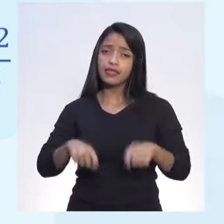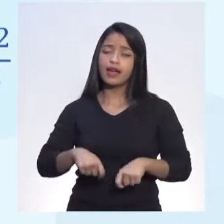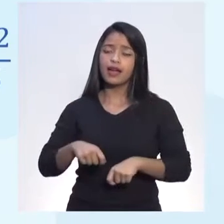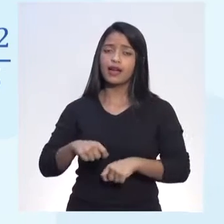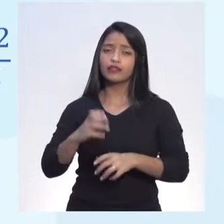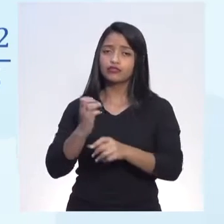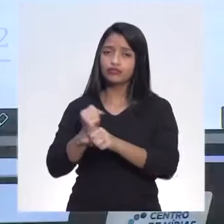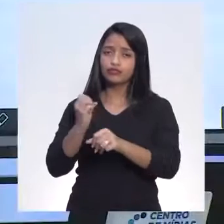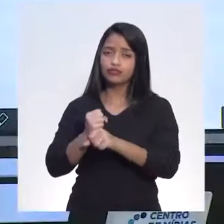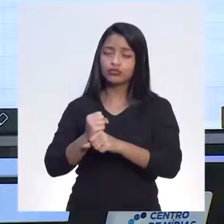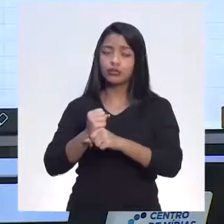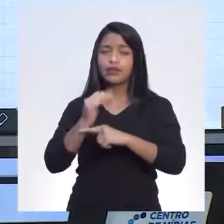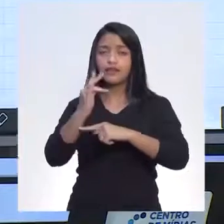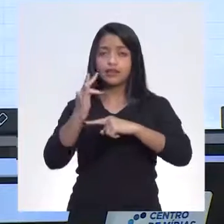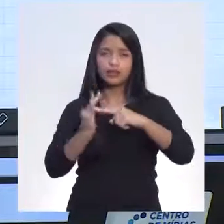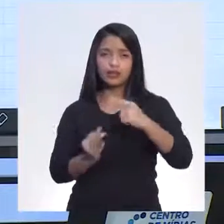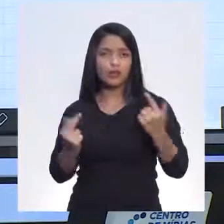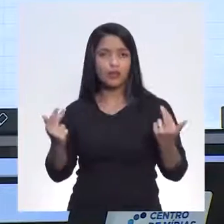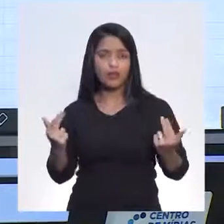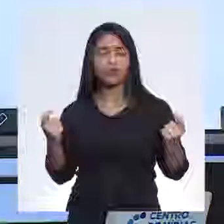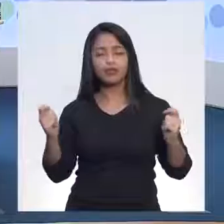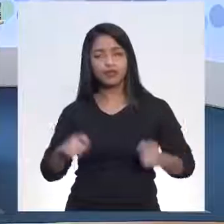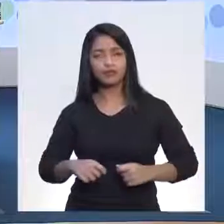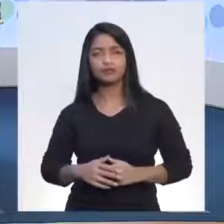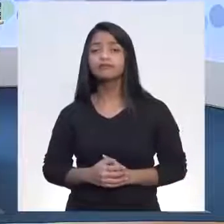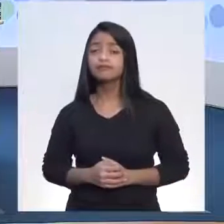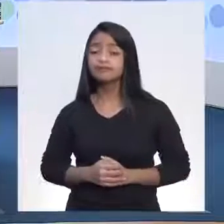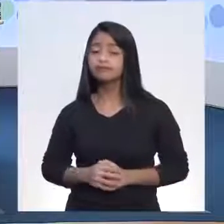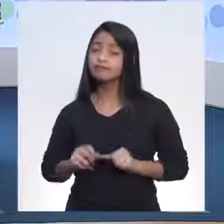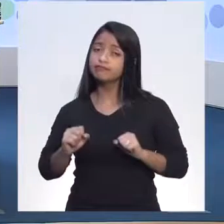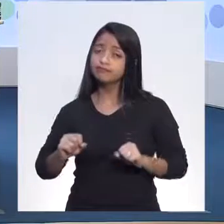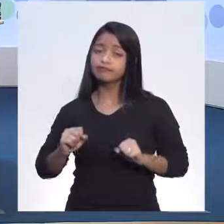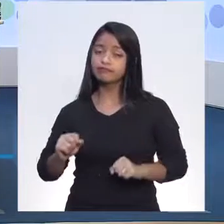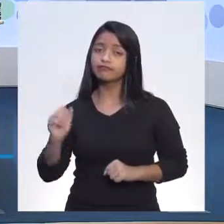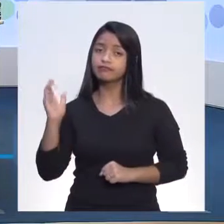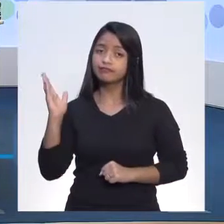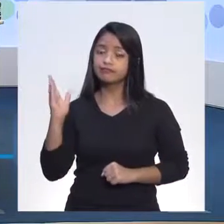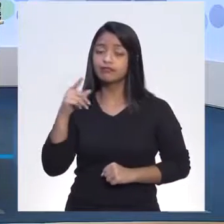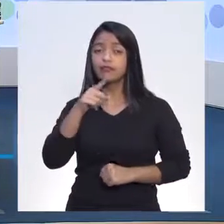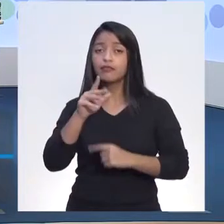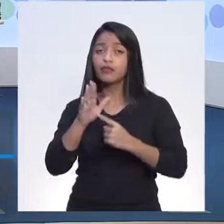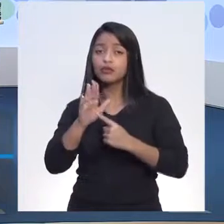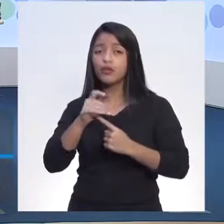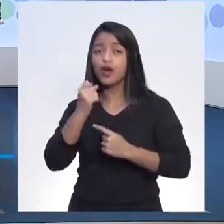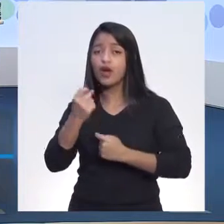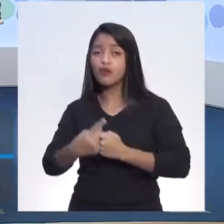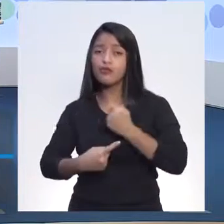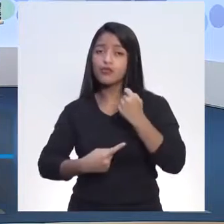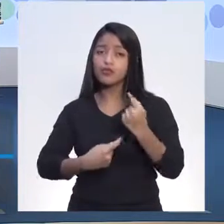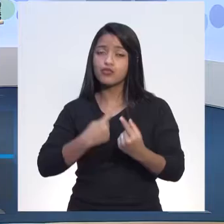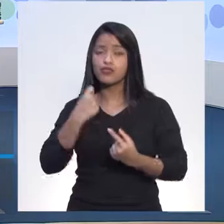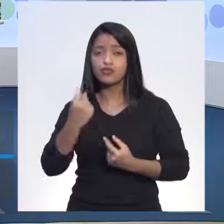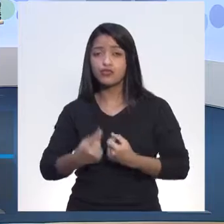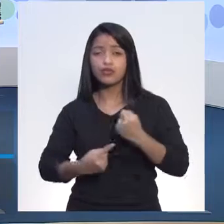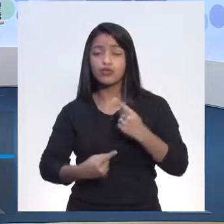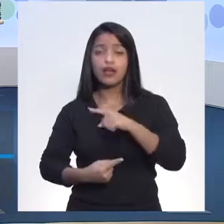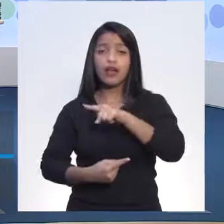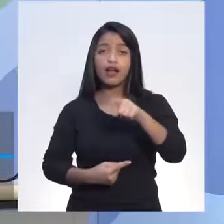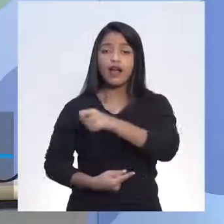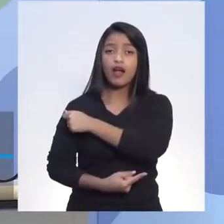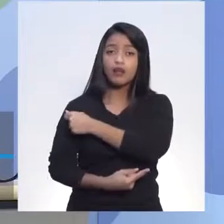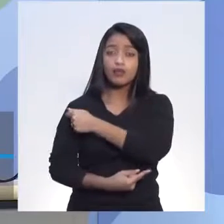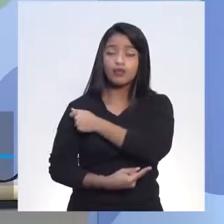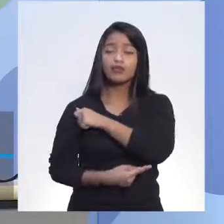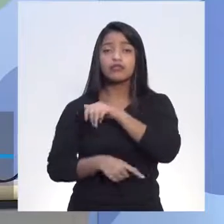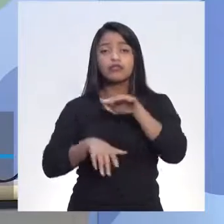fazerem com frações equivalentes. É uma das possibilidades também, Jonas. Aqui você apresentou algumas, né? E os nossos alunos, nossos estudantes, normalmente, vão